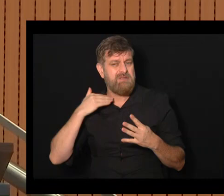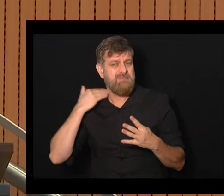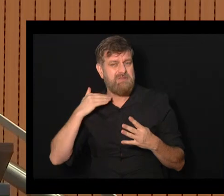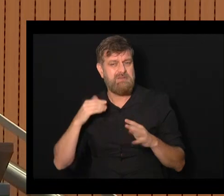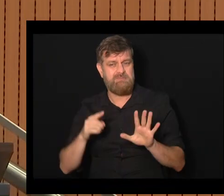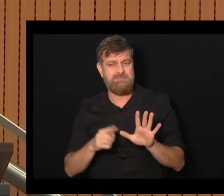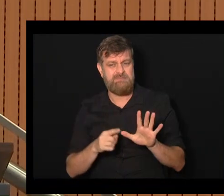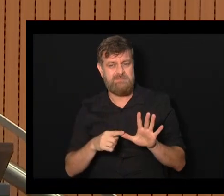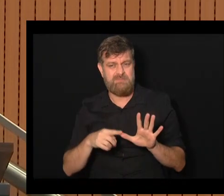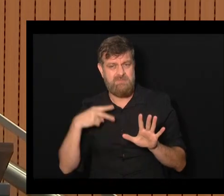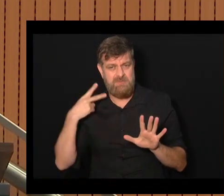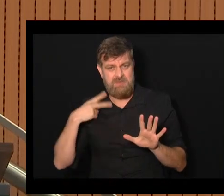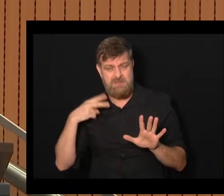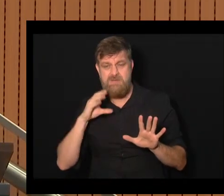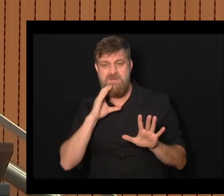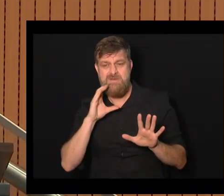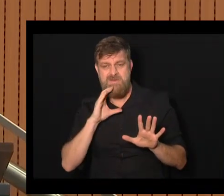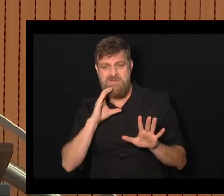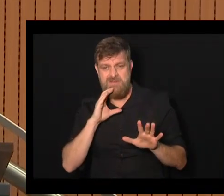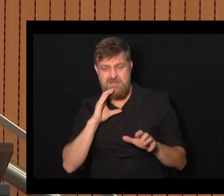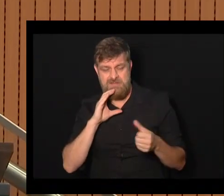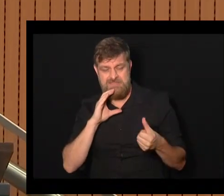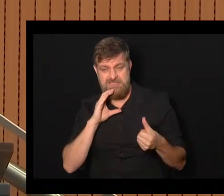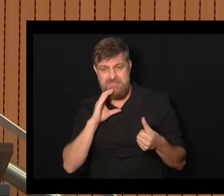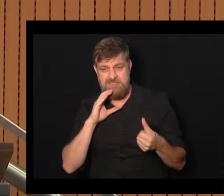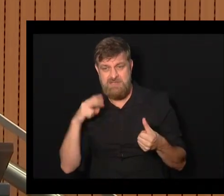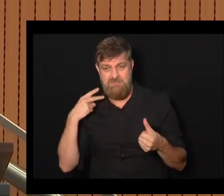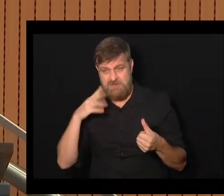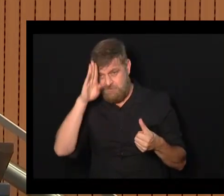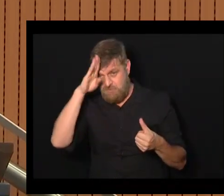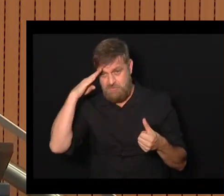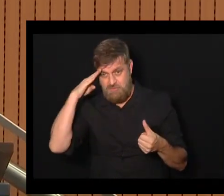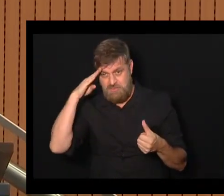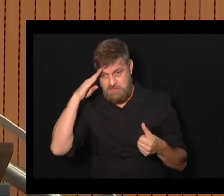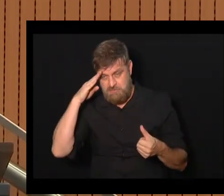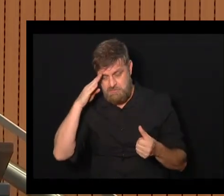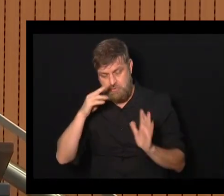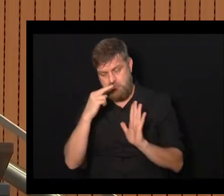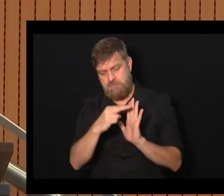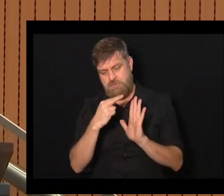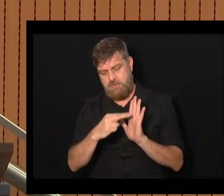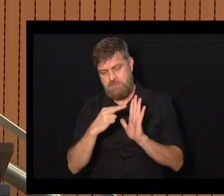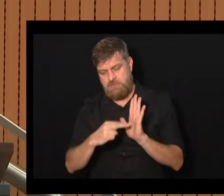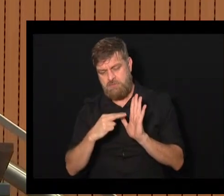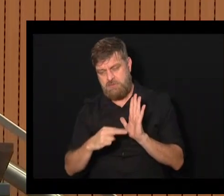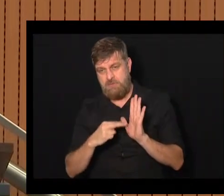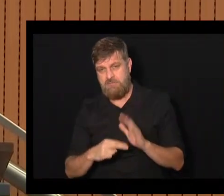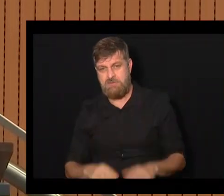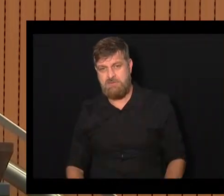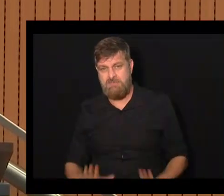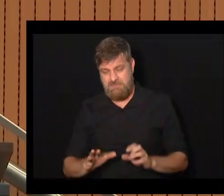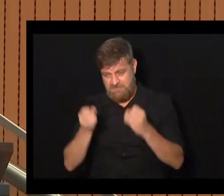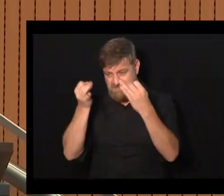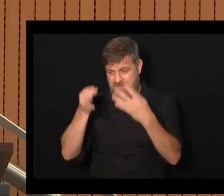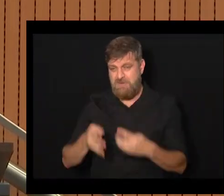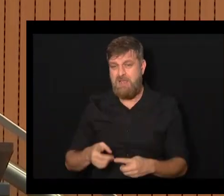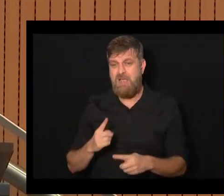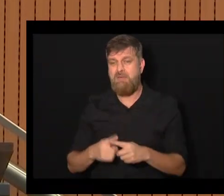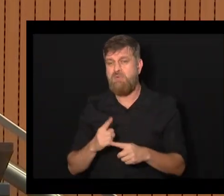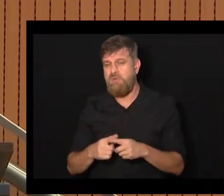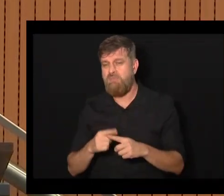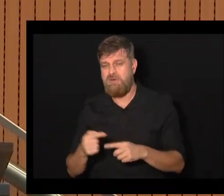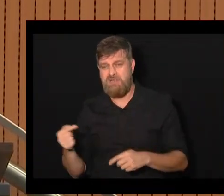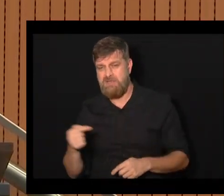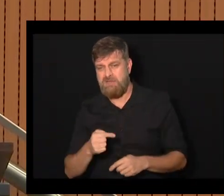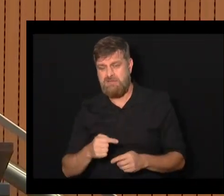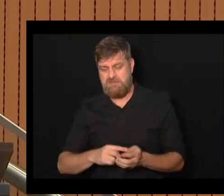Conte, vereador Carlão do PT e vereador Pedro Torinho, assinaram na época a CPI, mas eu vou explicar o motivo